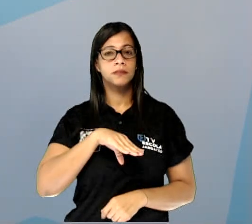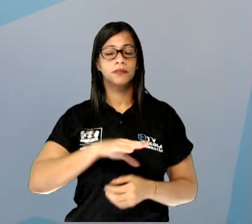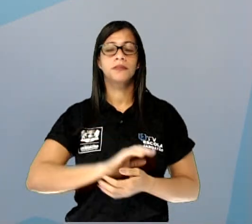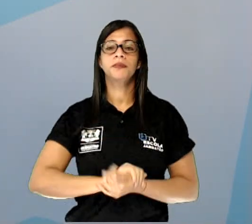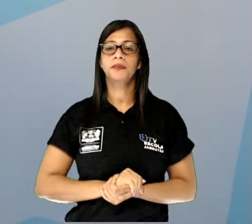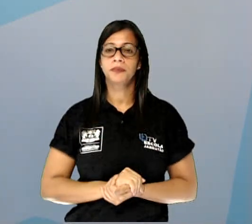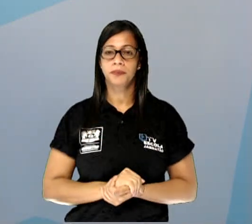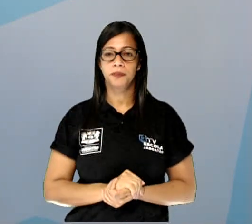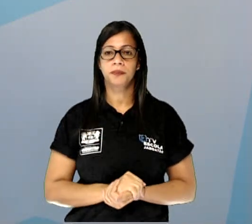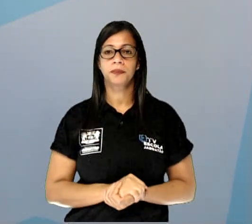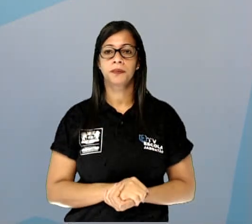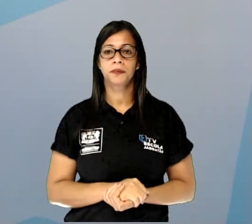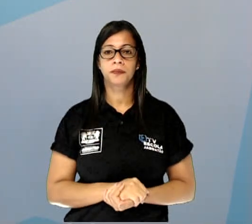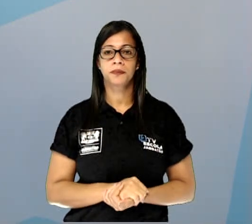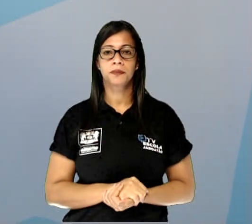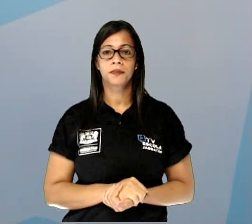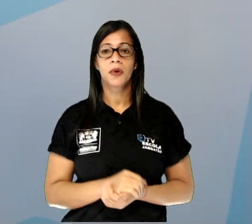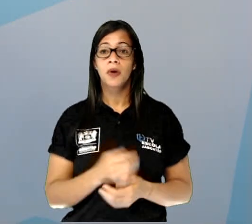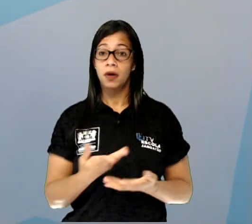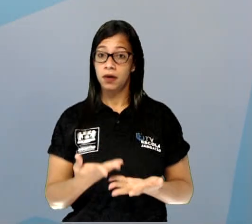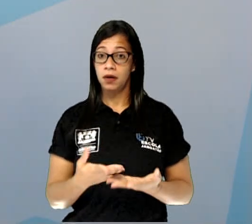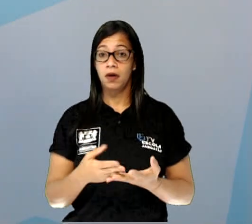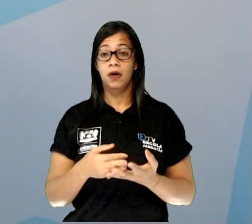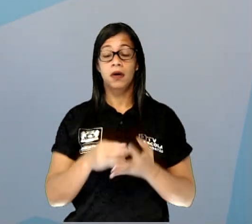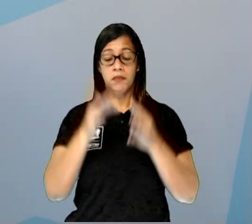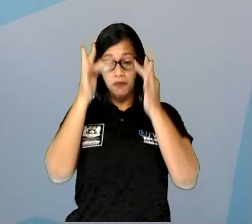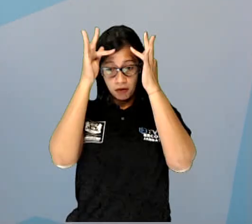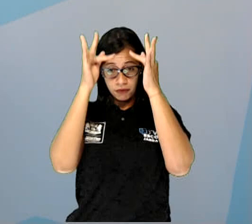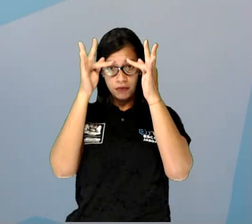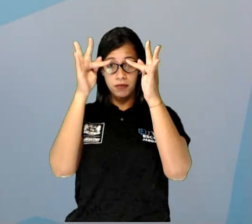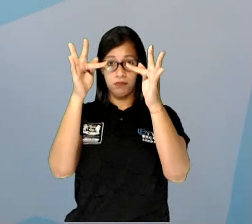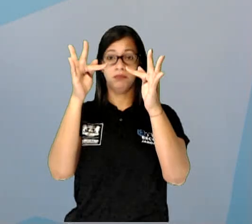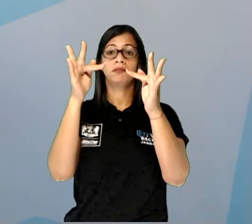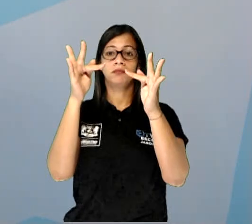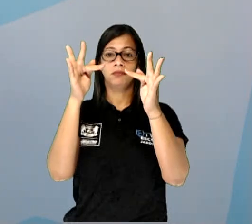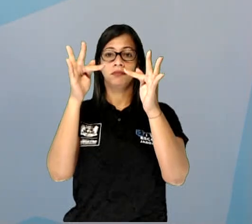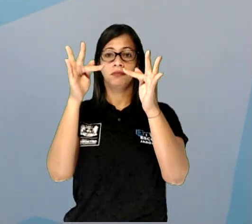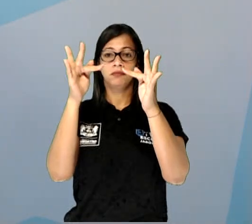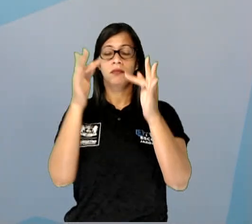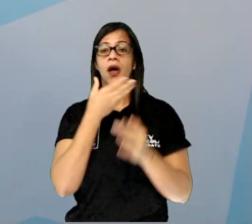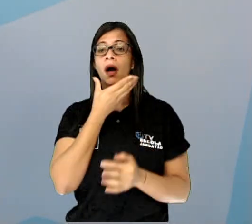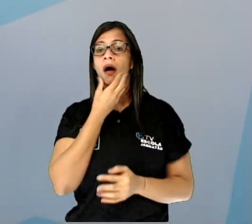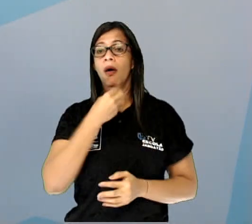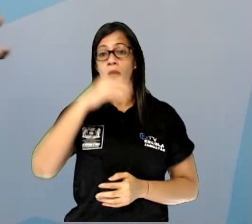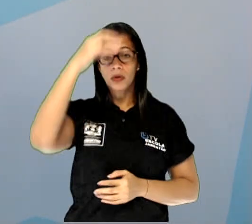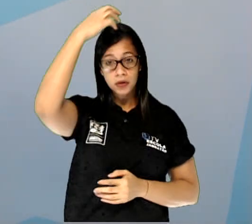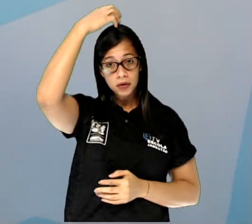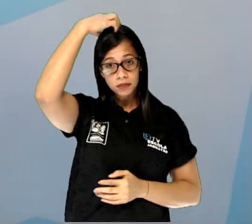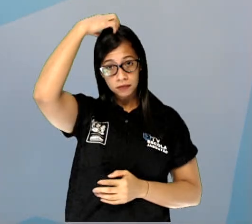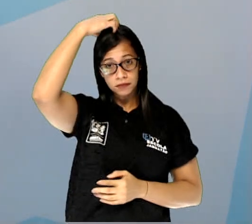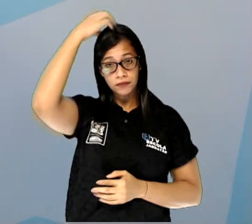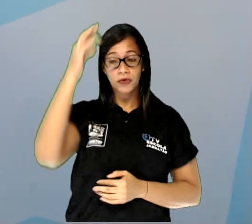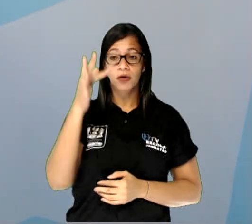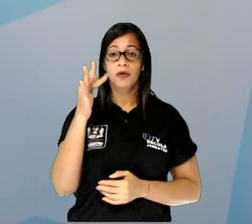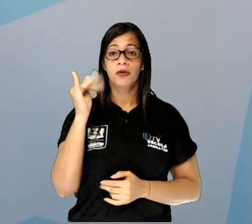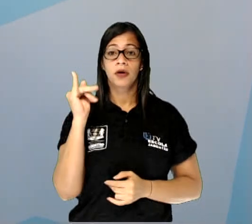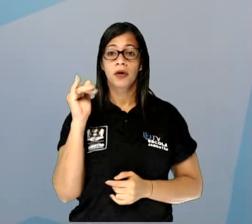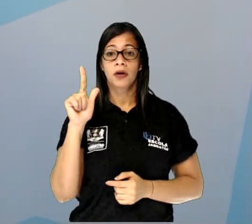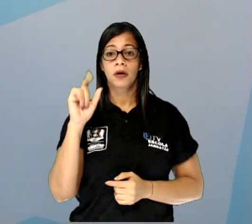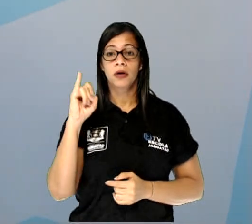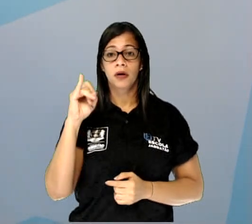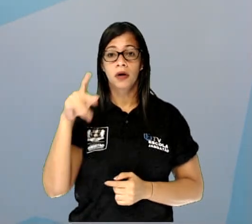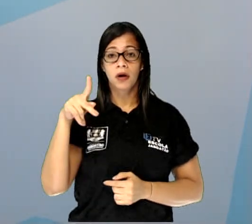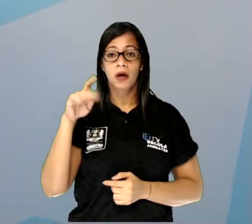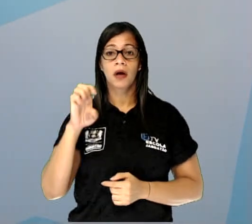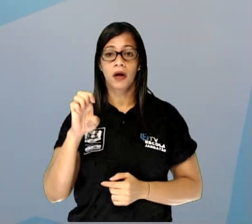à fidelidade de um rei. Filipe II tinha caído e Portugal tornou-se a ter um monarca próprio.